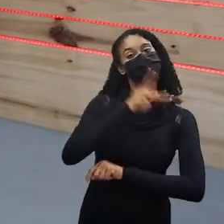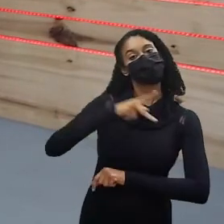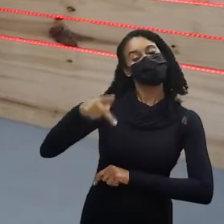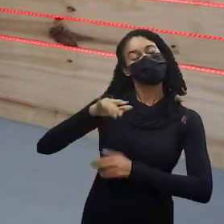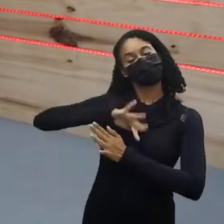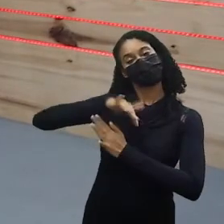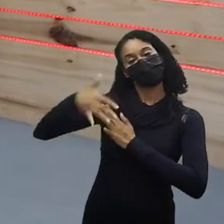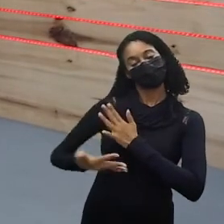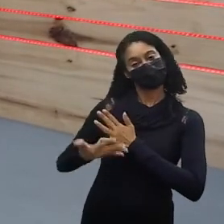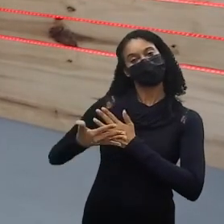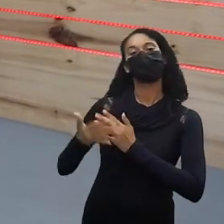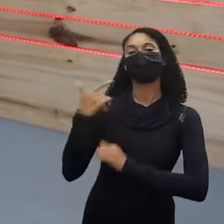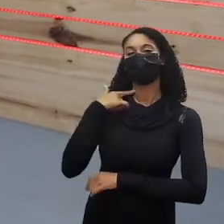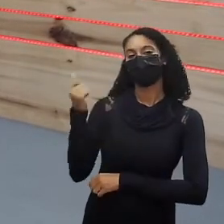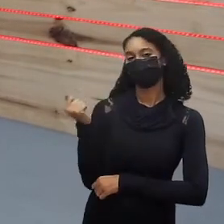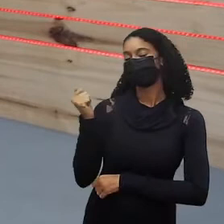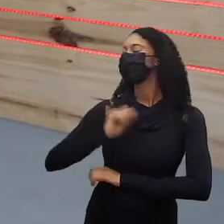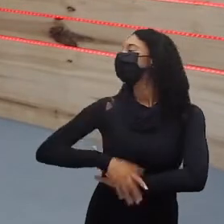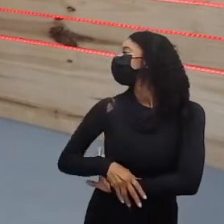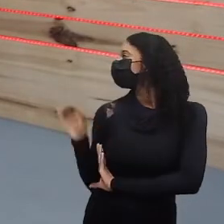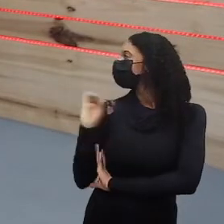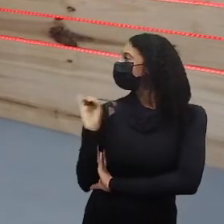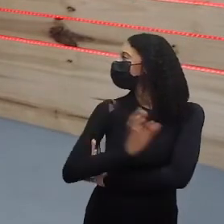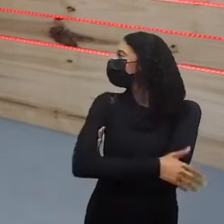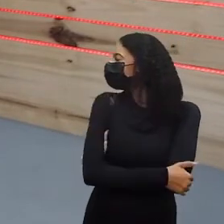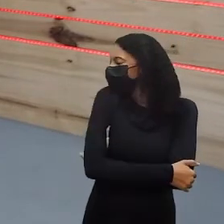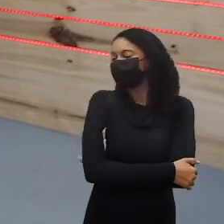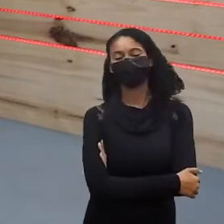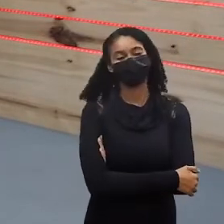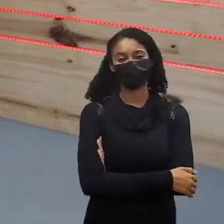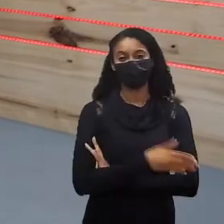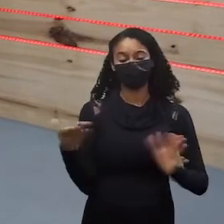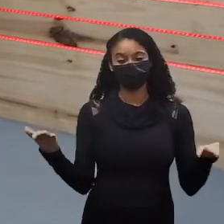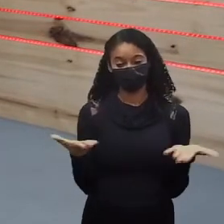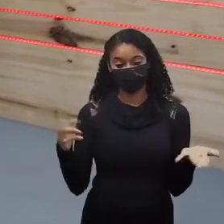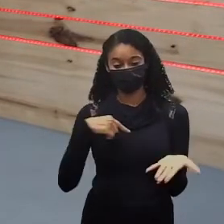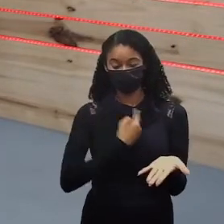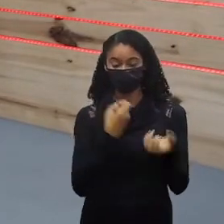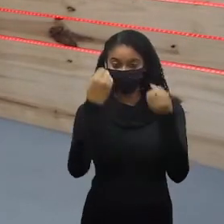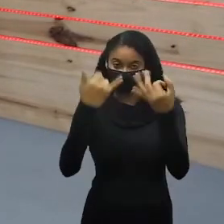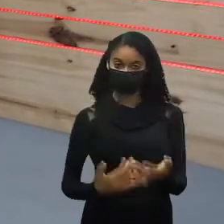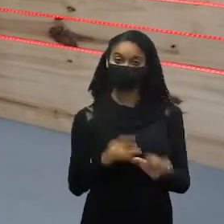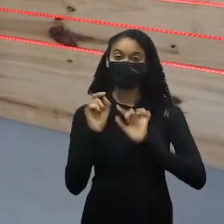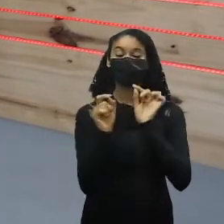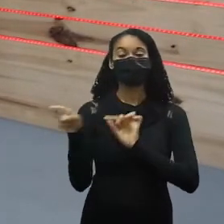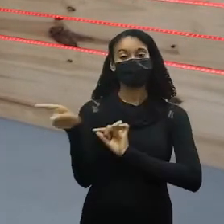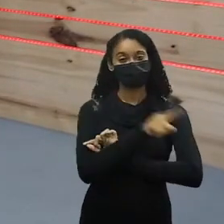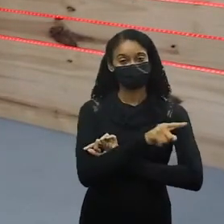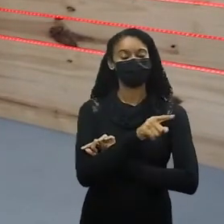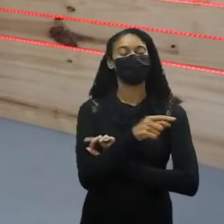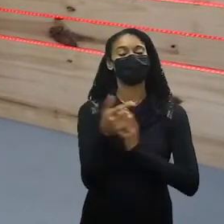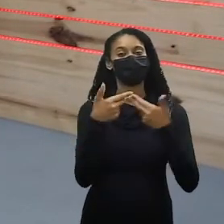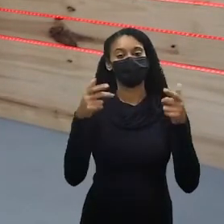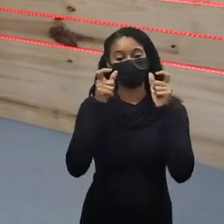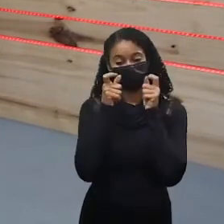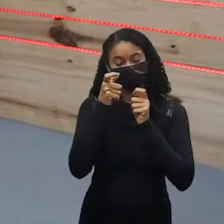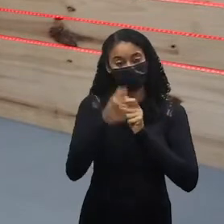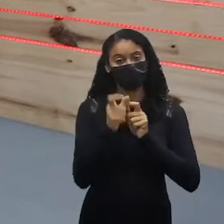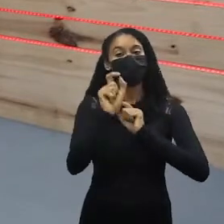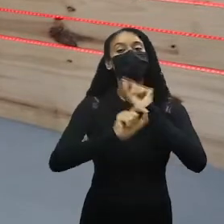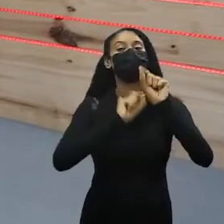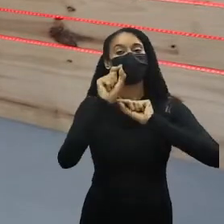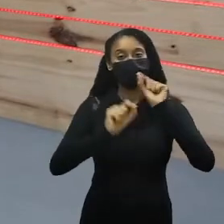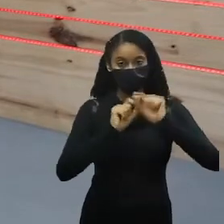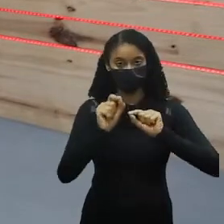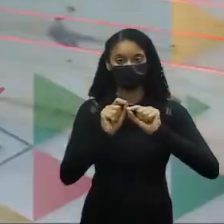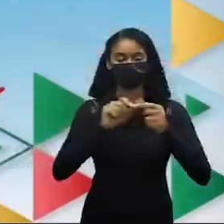de Libras, a Aline Maeli, nós vamos aqui falar com vocês de um assunto bem interessante sobre